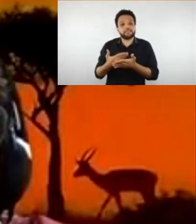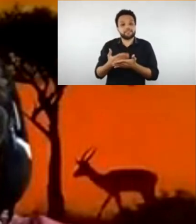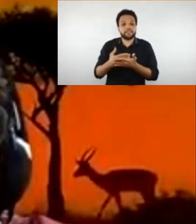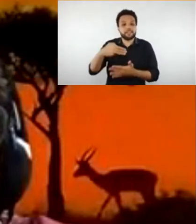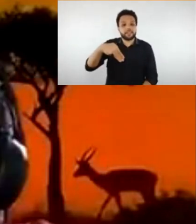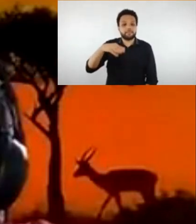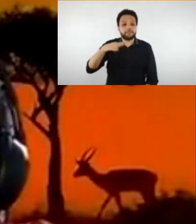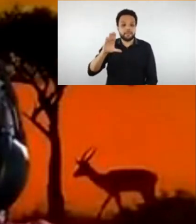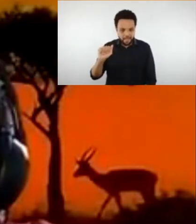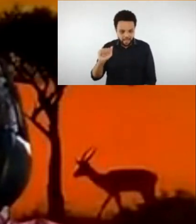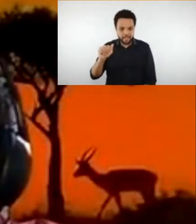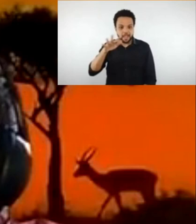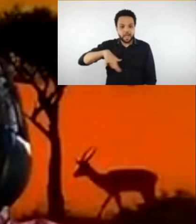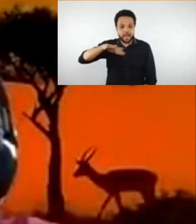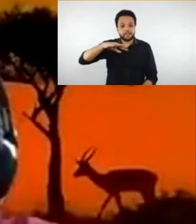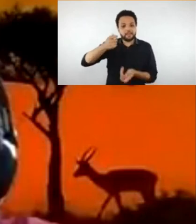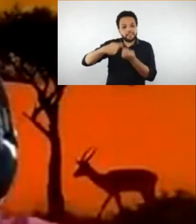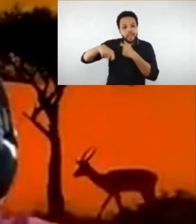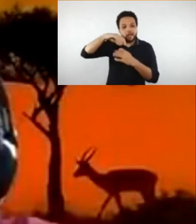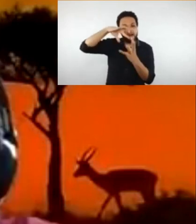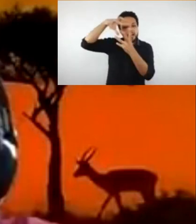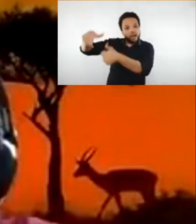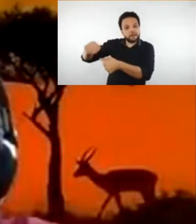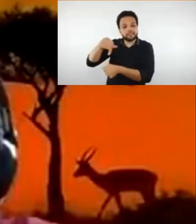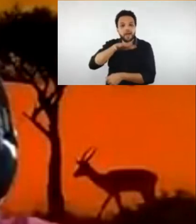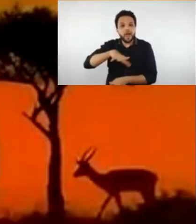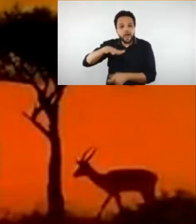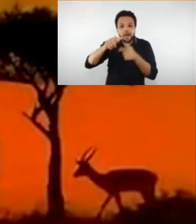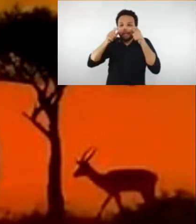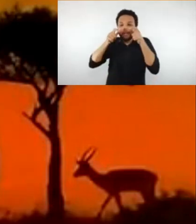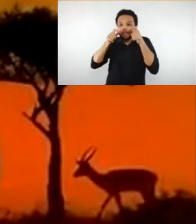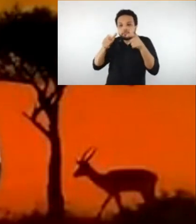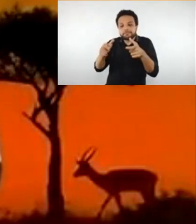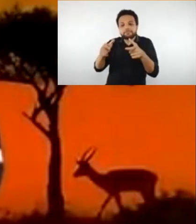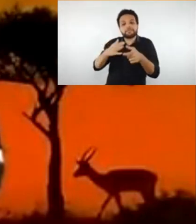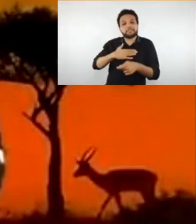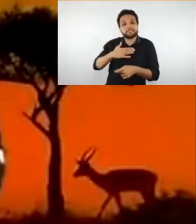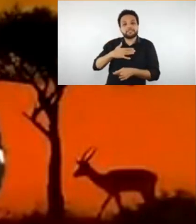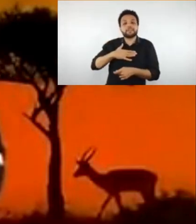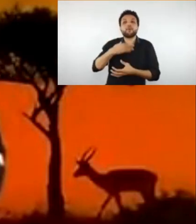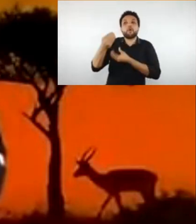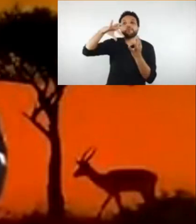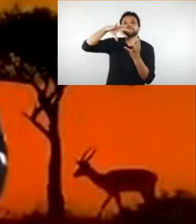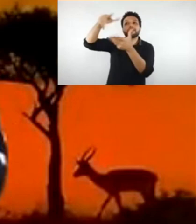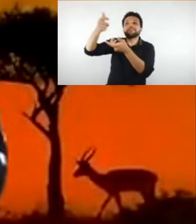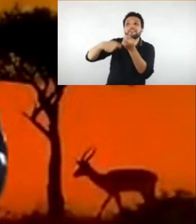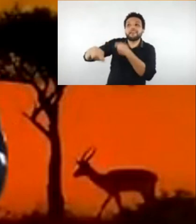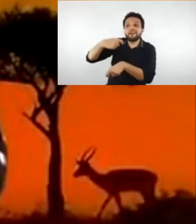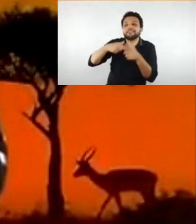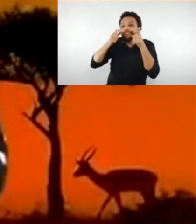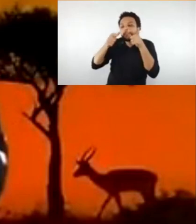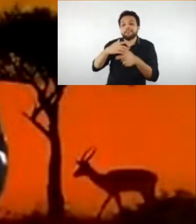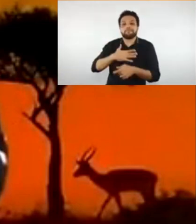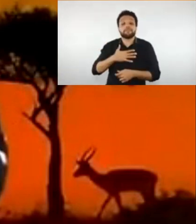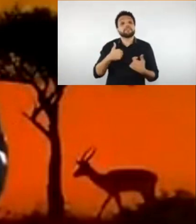business, então essa é uma área que me interessa bastante, né, esse olhar para o internacional. E eu queria